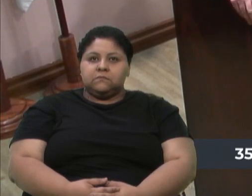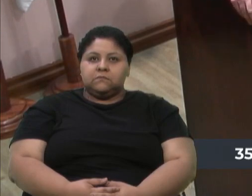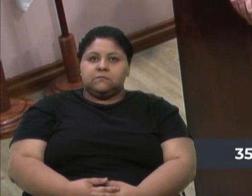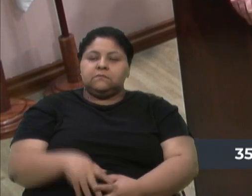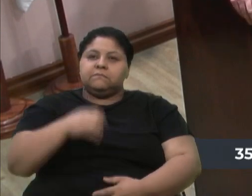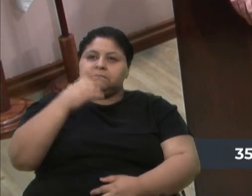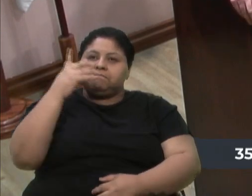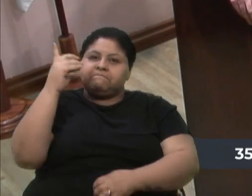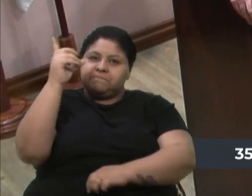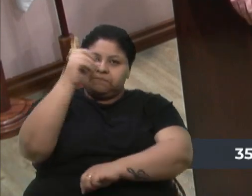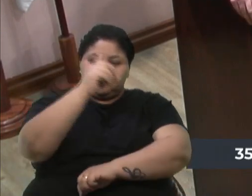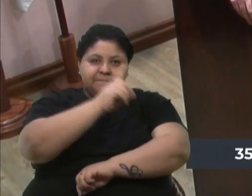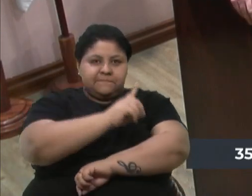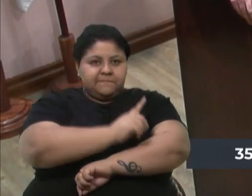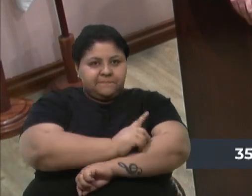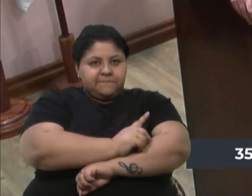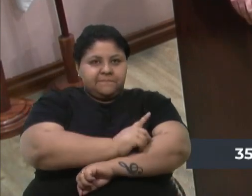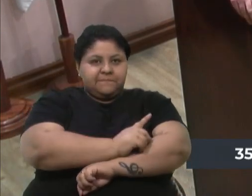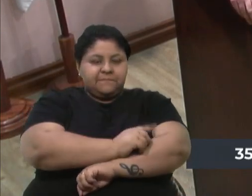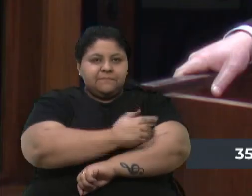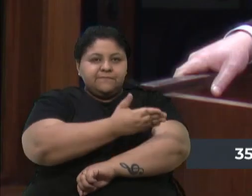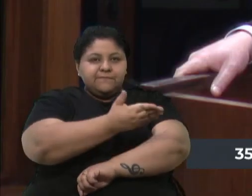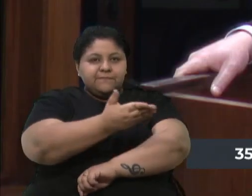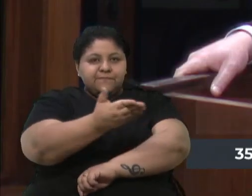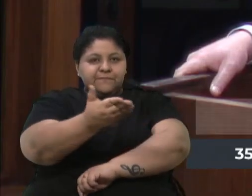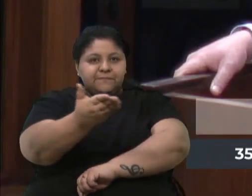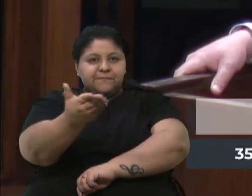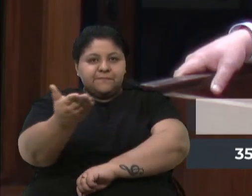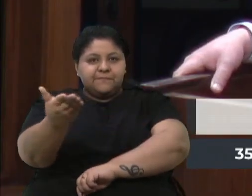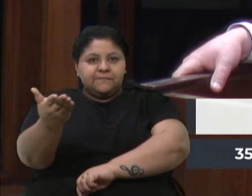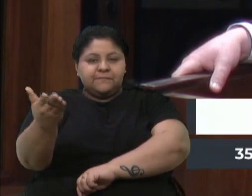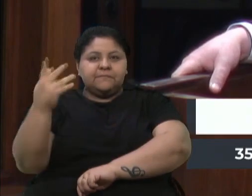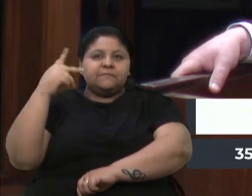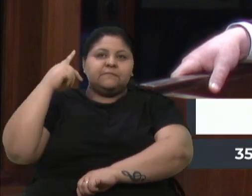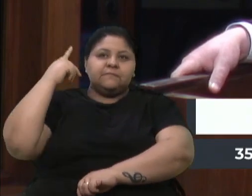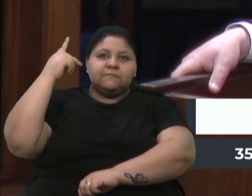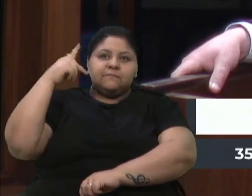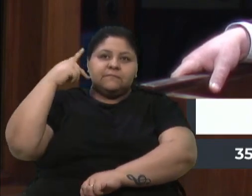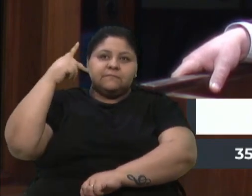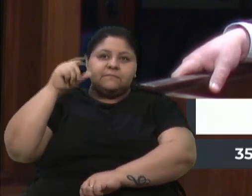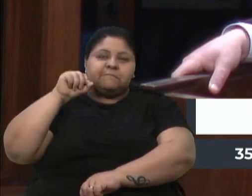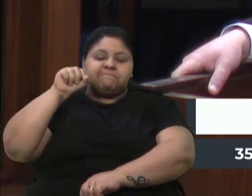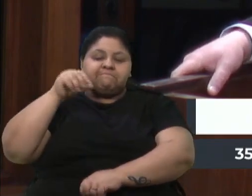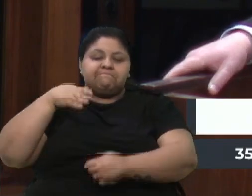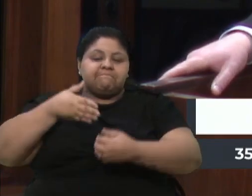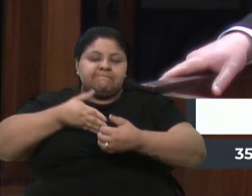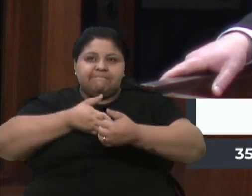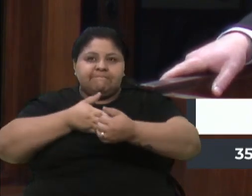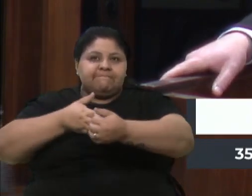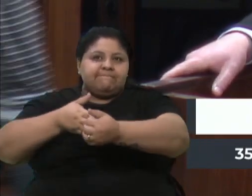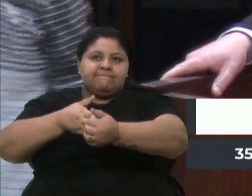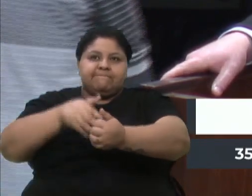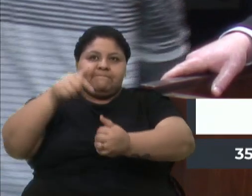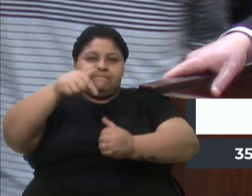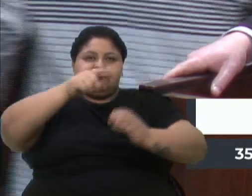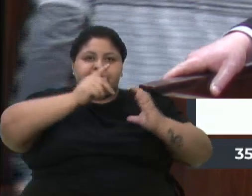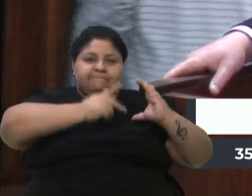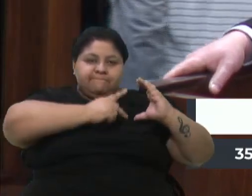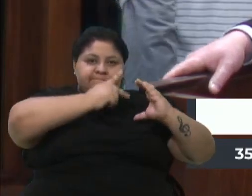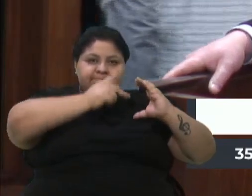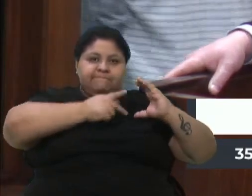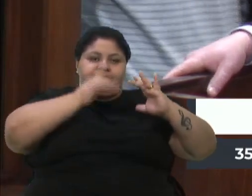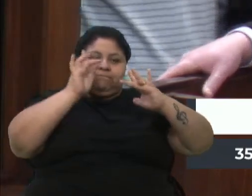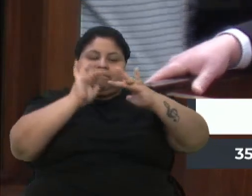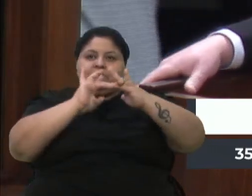Bom dia, senhoras e senhores vereadores, quem nos acompanha aqui na Câmara de Vereadores, através das